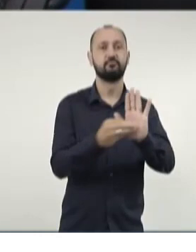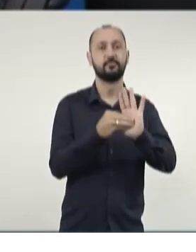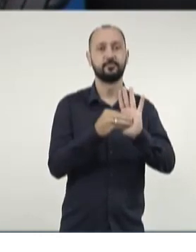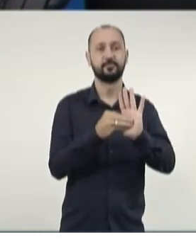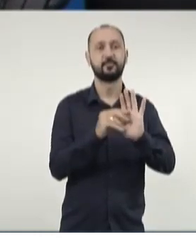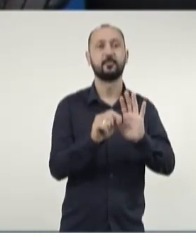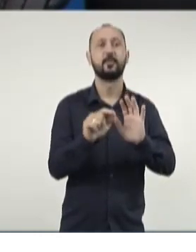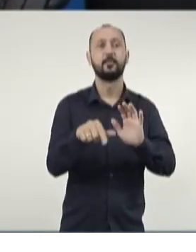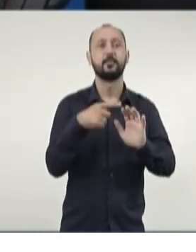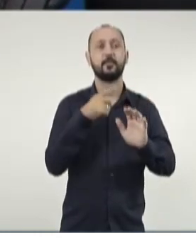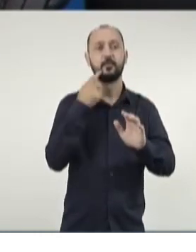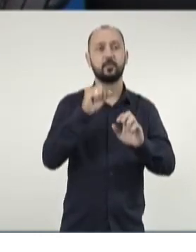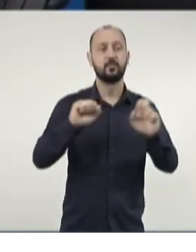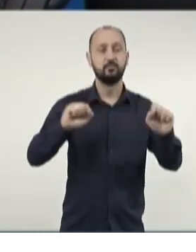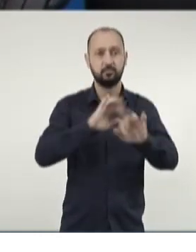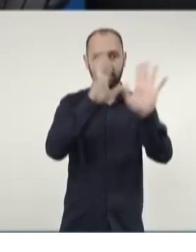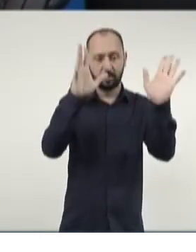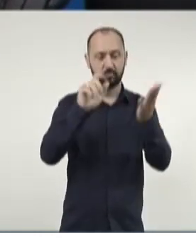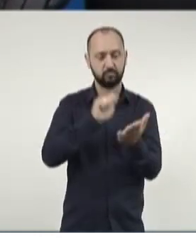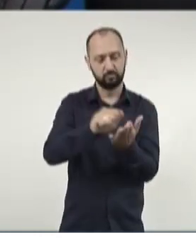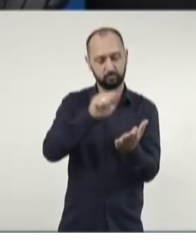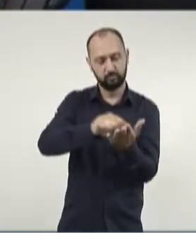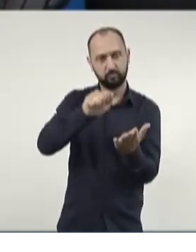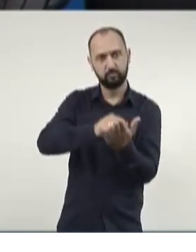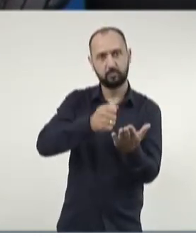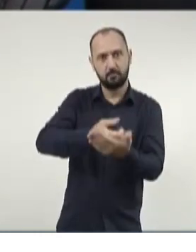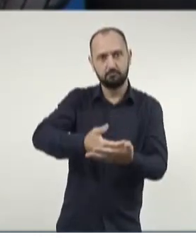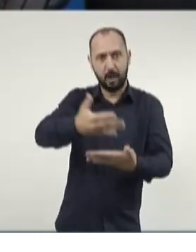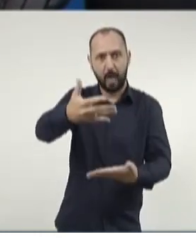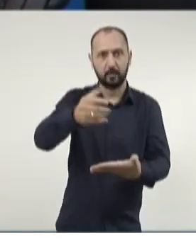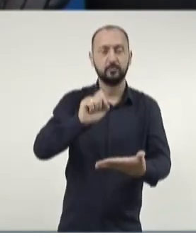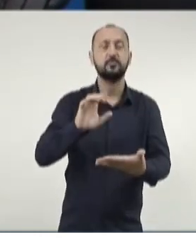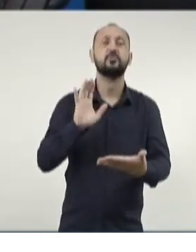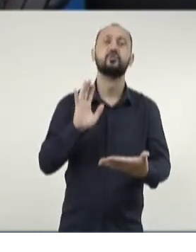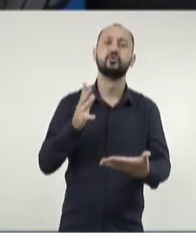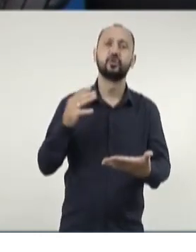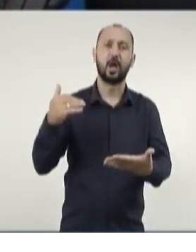O paciente foi esclarecido, profissionais trouxeram